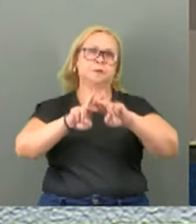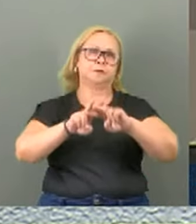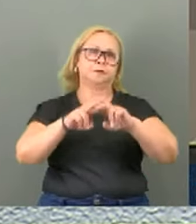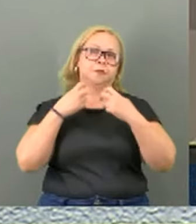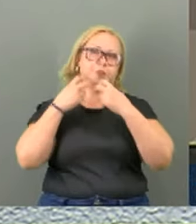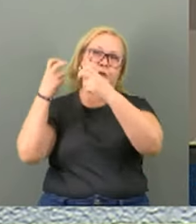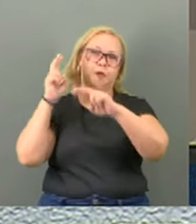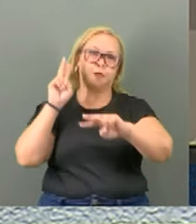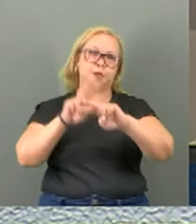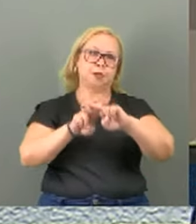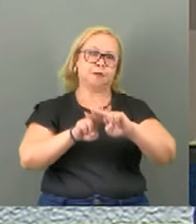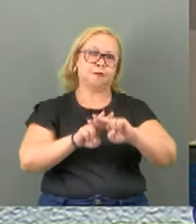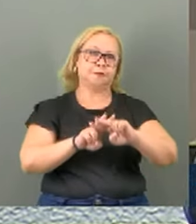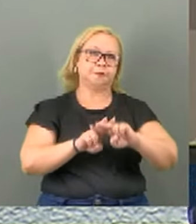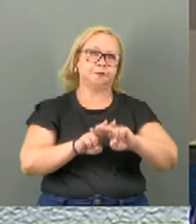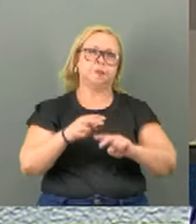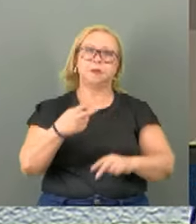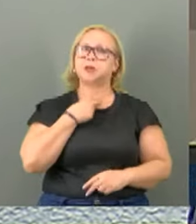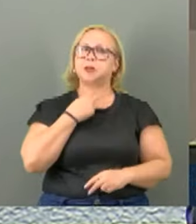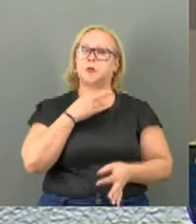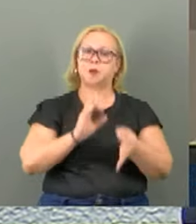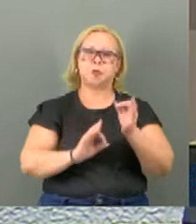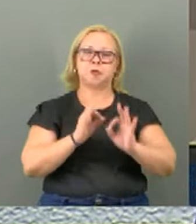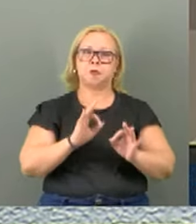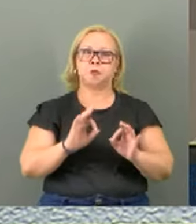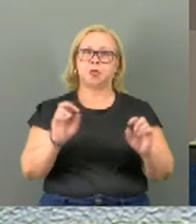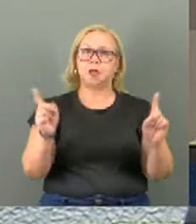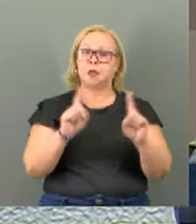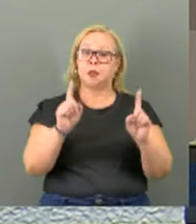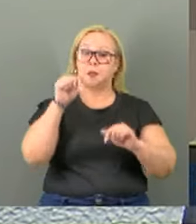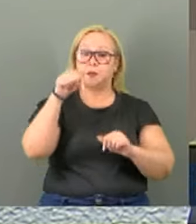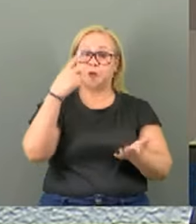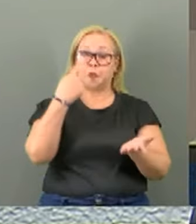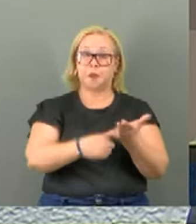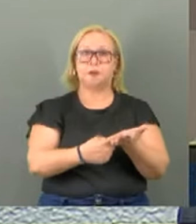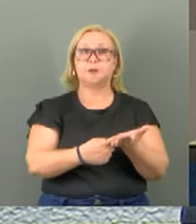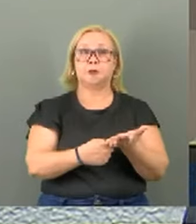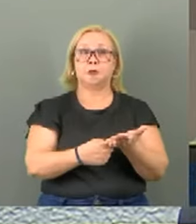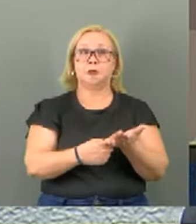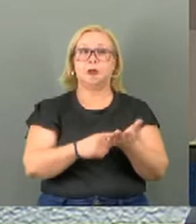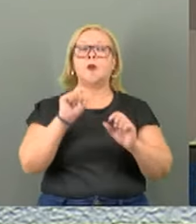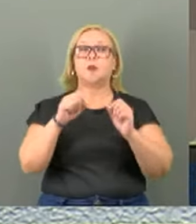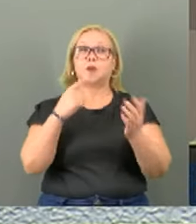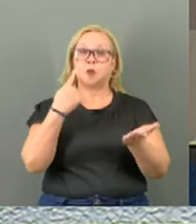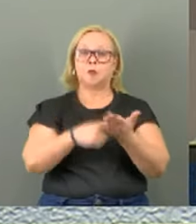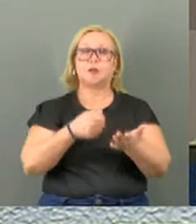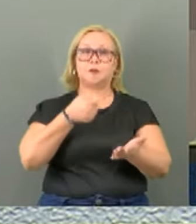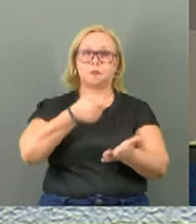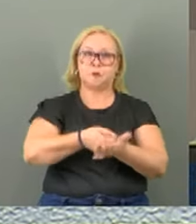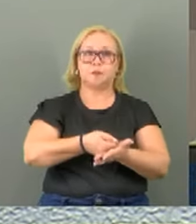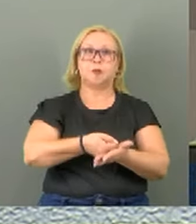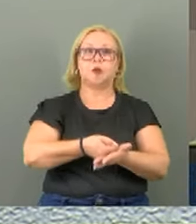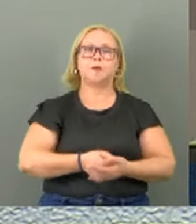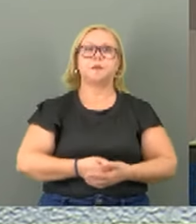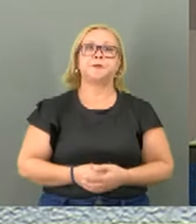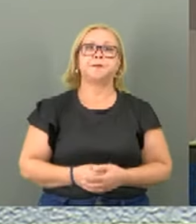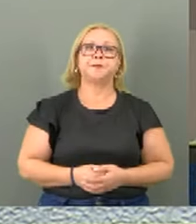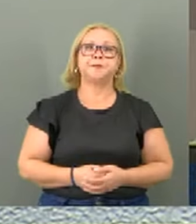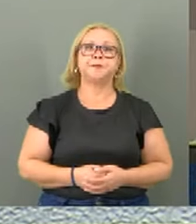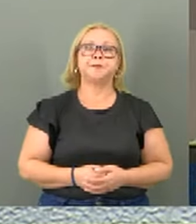podemos juridicamente. E não foi isso que combinamos. O que combinamos, nós cumpriremos.